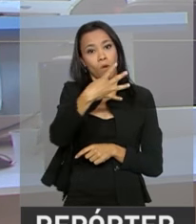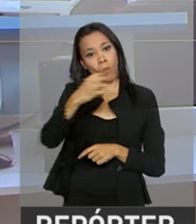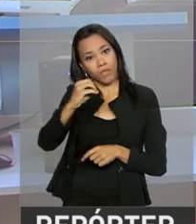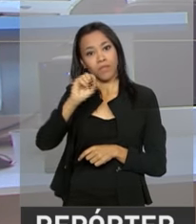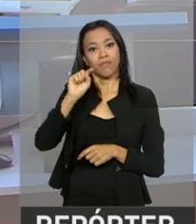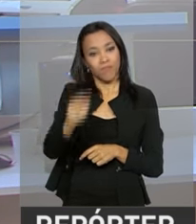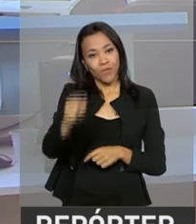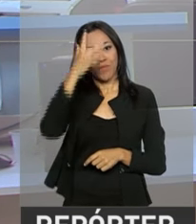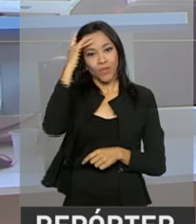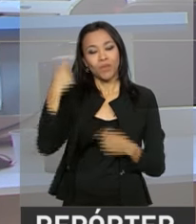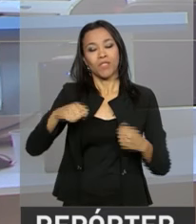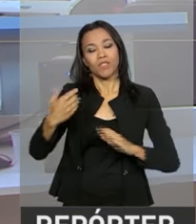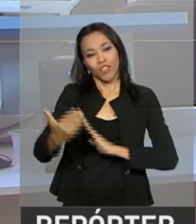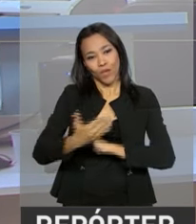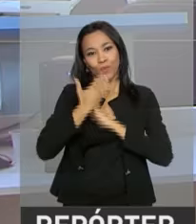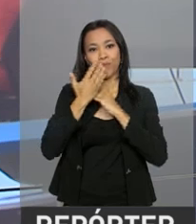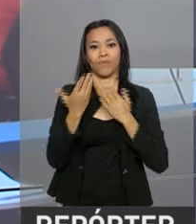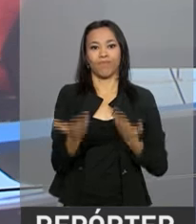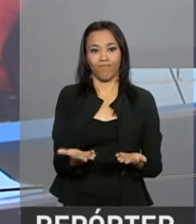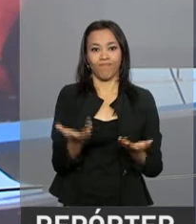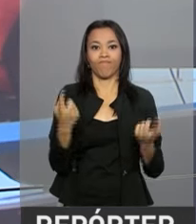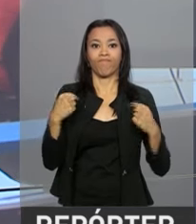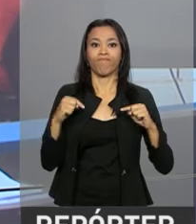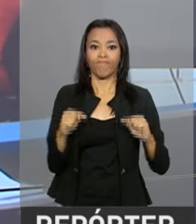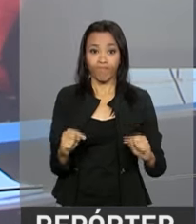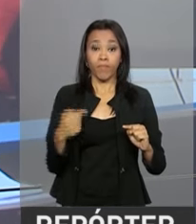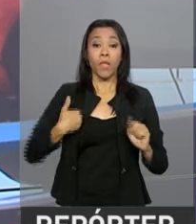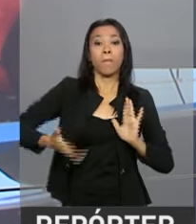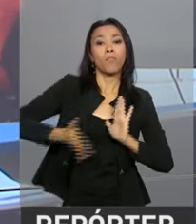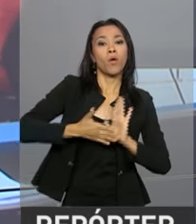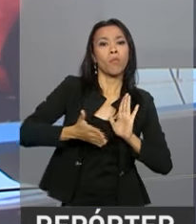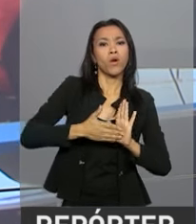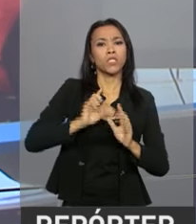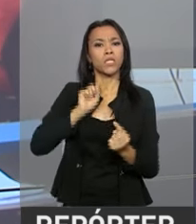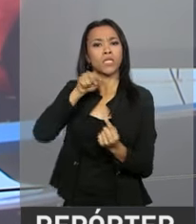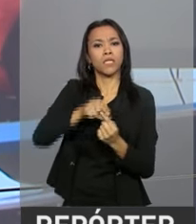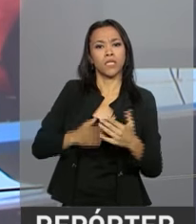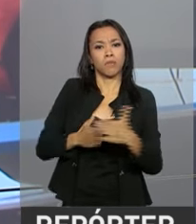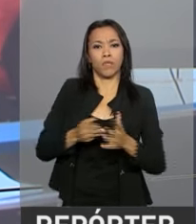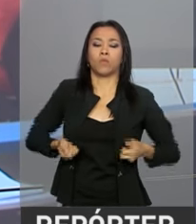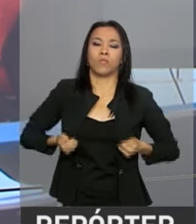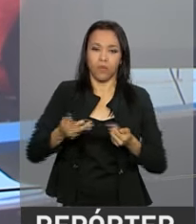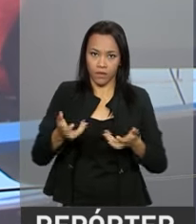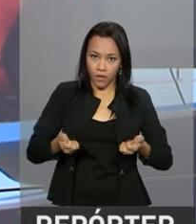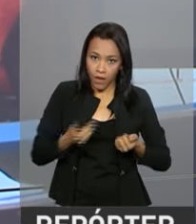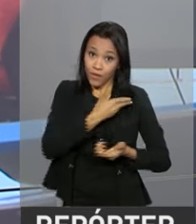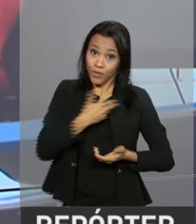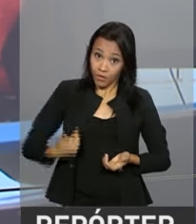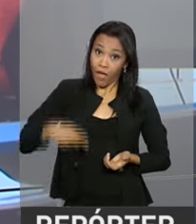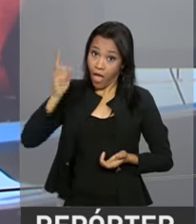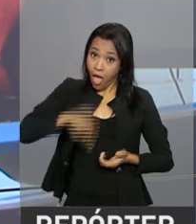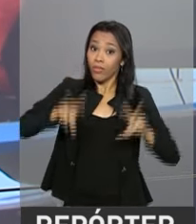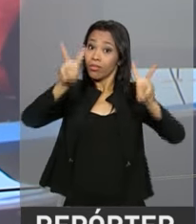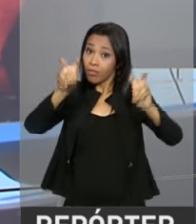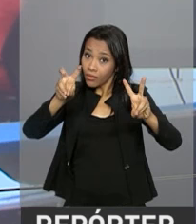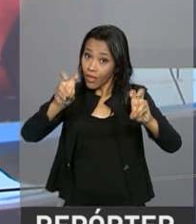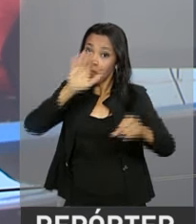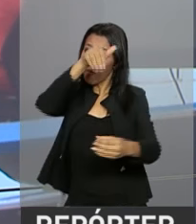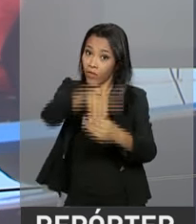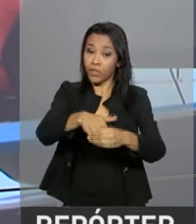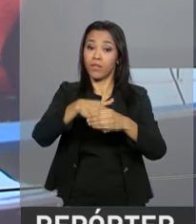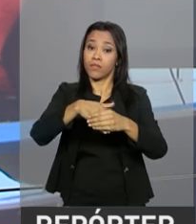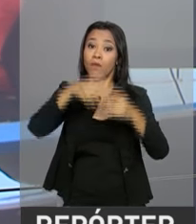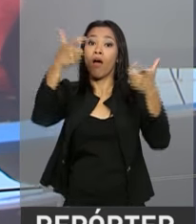1000 pessoas precisam de ajuda humanitária. E a proposta que limita os gastos públicos está na pauta de hoje na